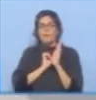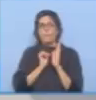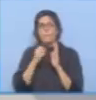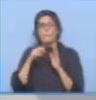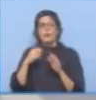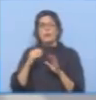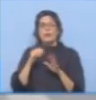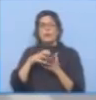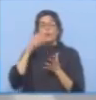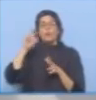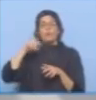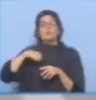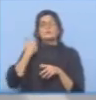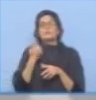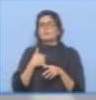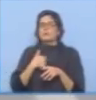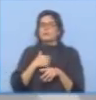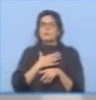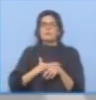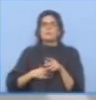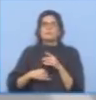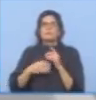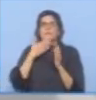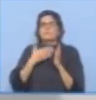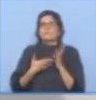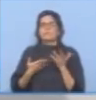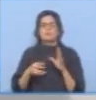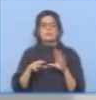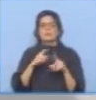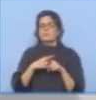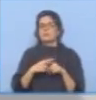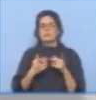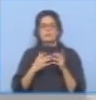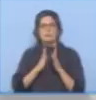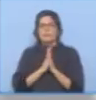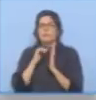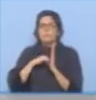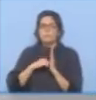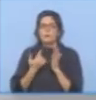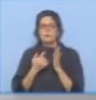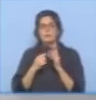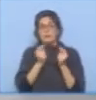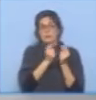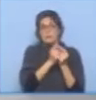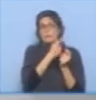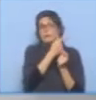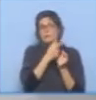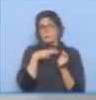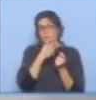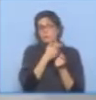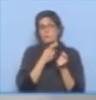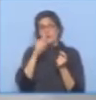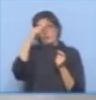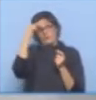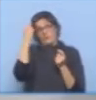de fé, uma comunhão muito grande, uma partilha muito grande e por ser perto de Portugal facilitou realmente a nossa ida